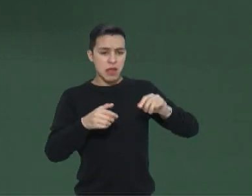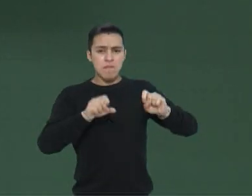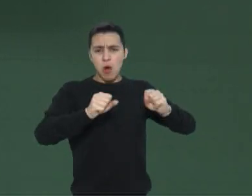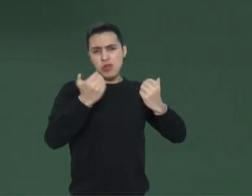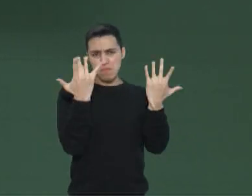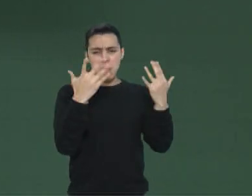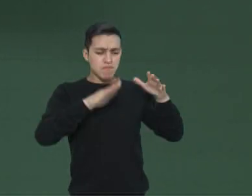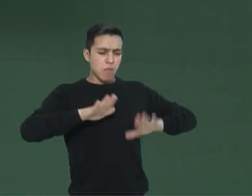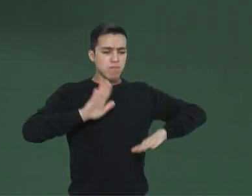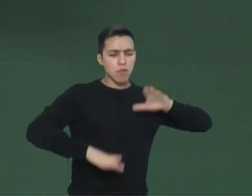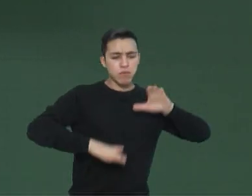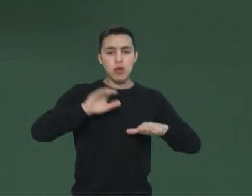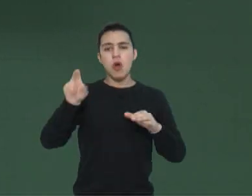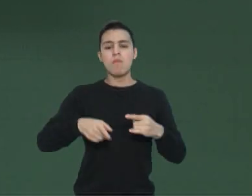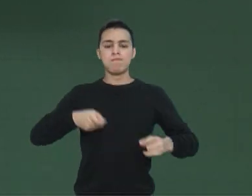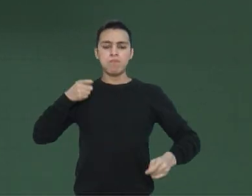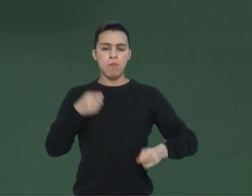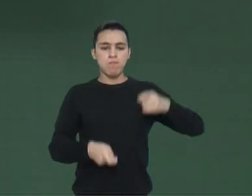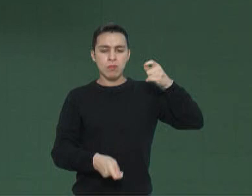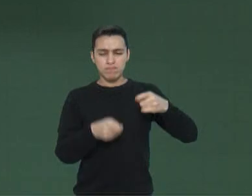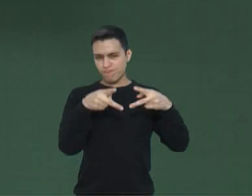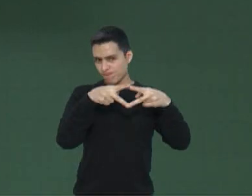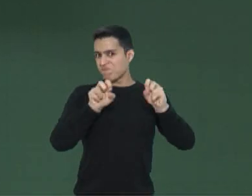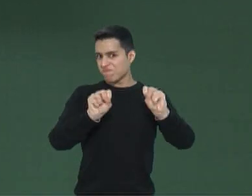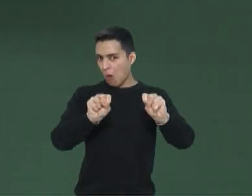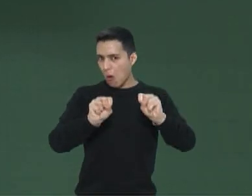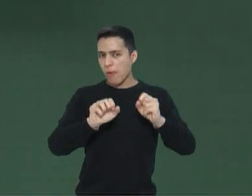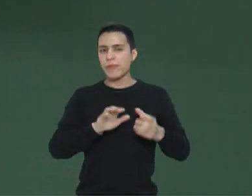pelas mãos ou por baquetas.